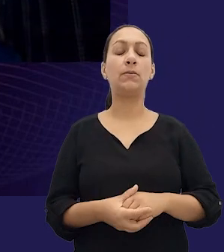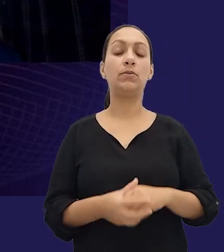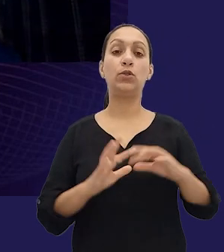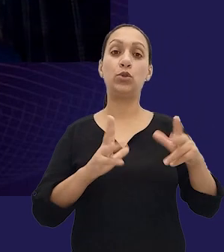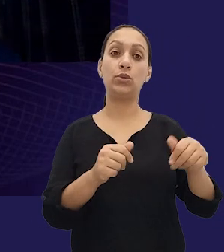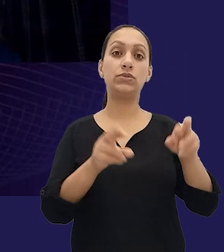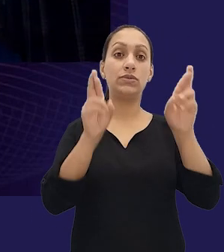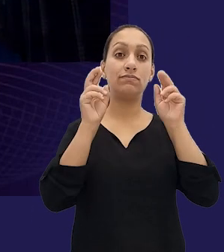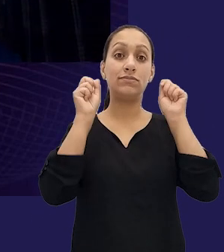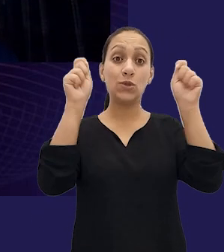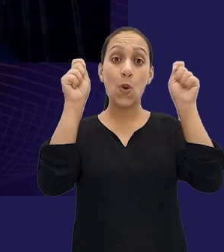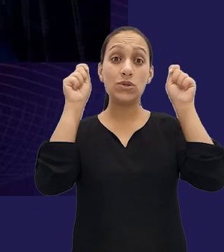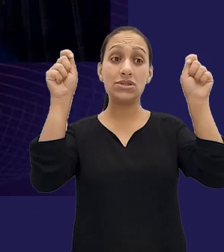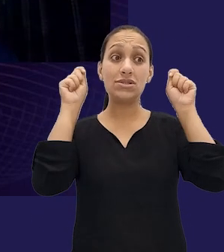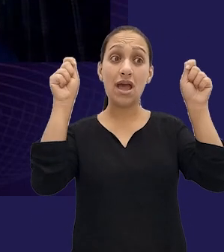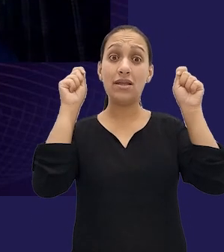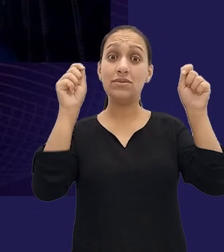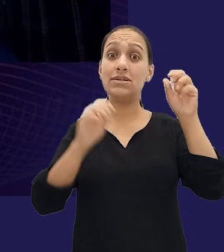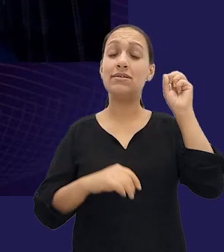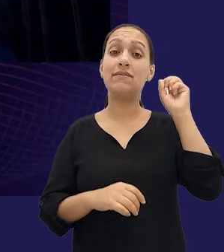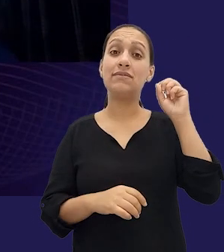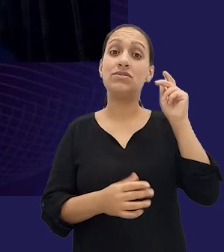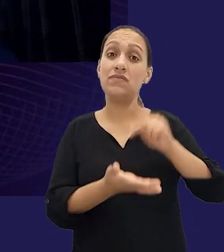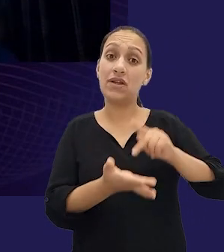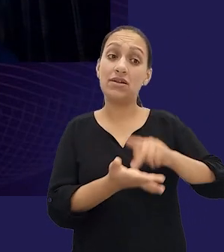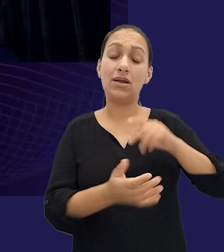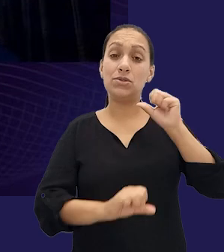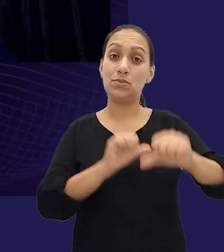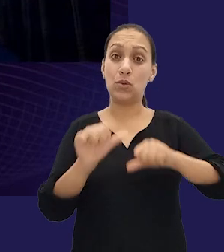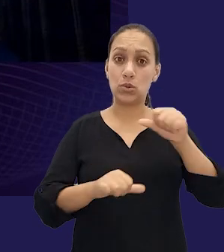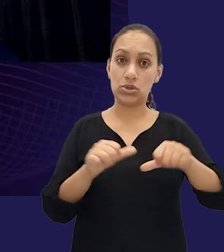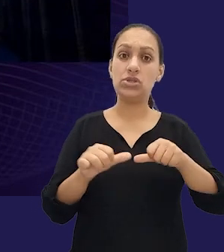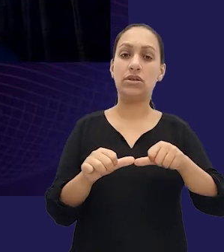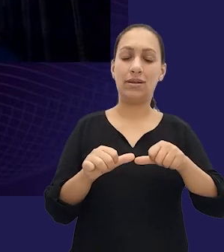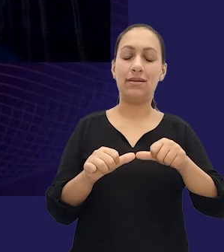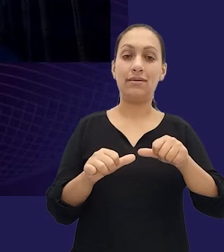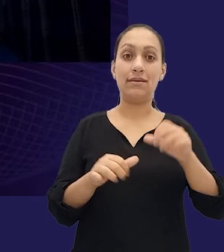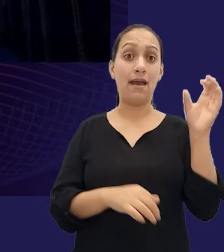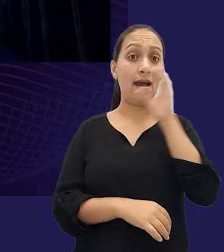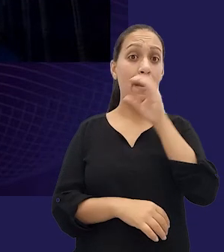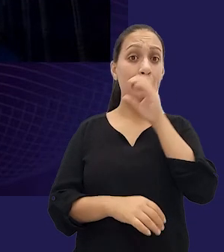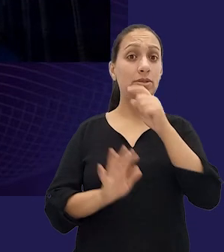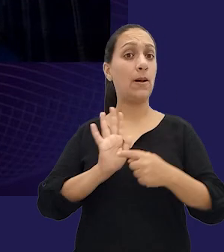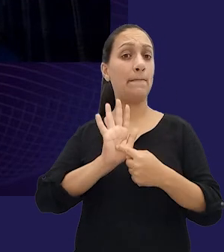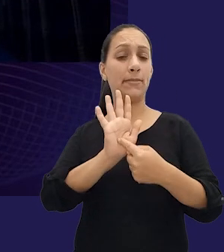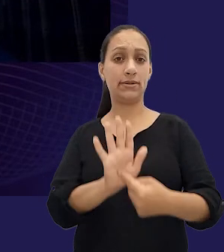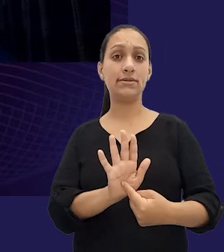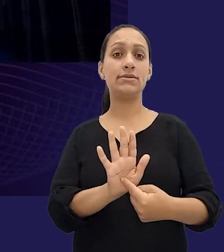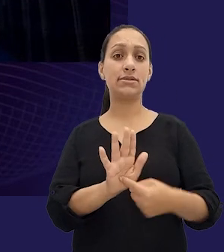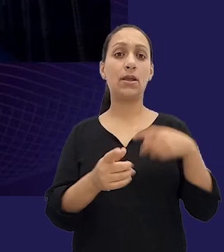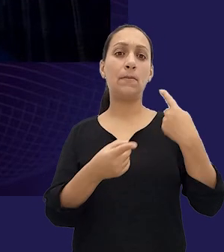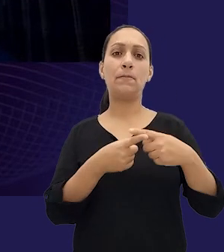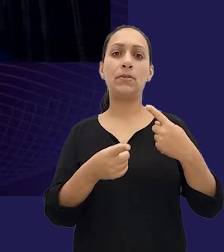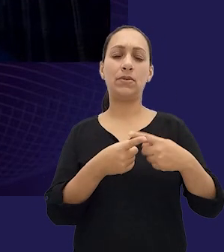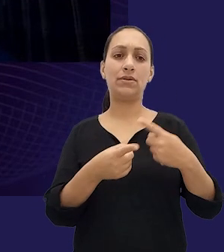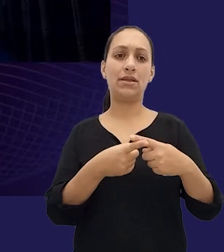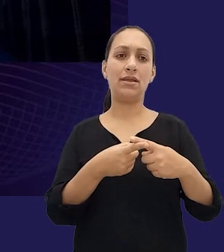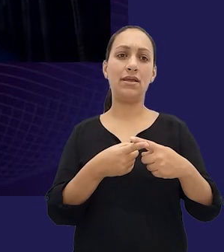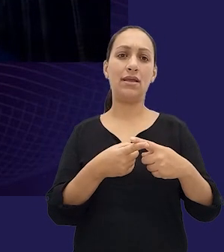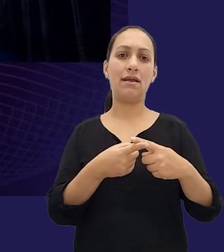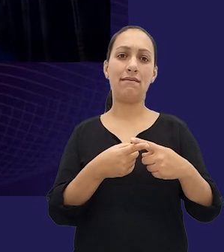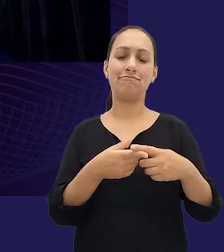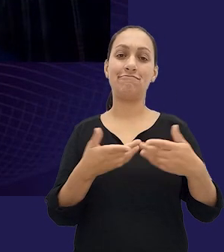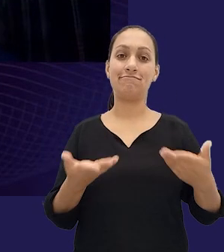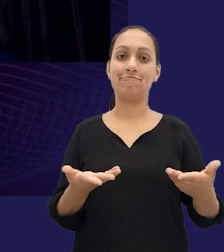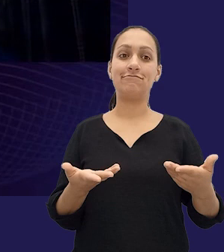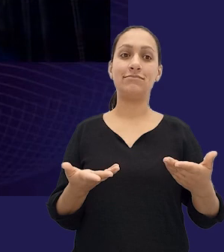torcida, né? Para que isso realmente possa mudar e que mude o quanto antes, né? Que apareça Porque a situação, gente, é